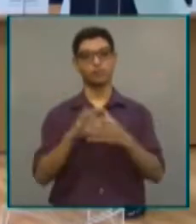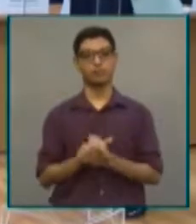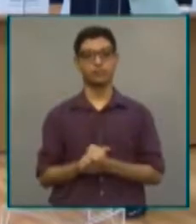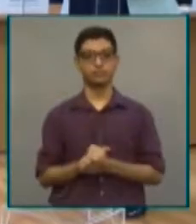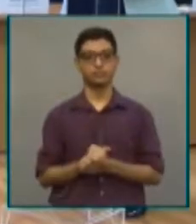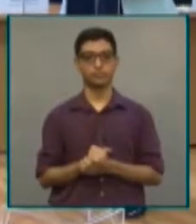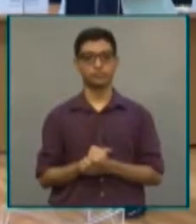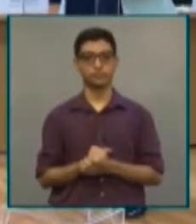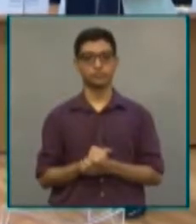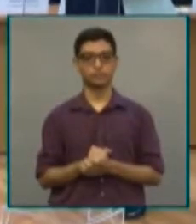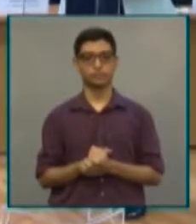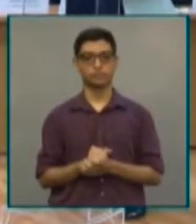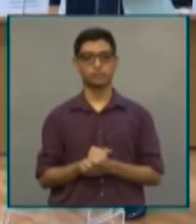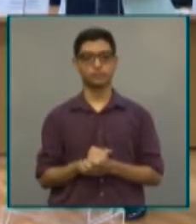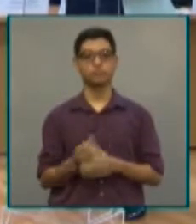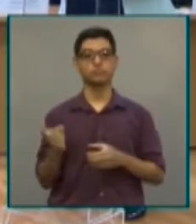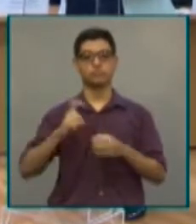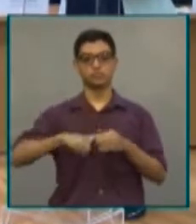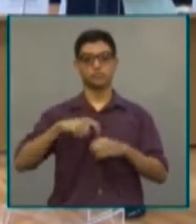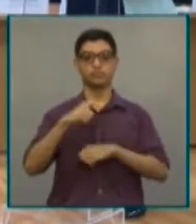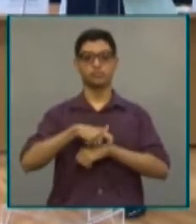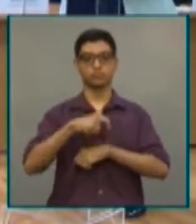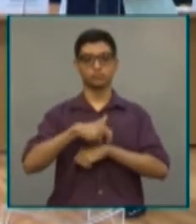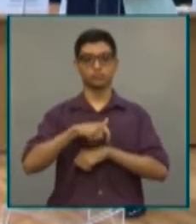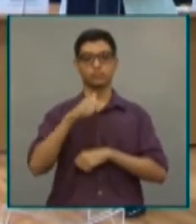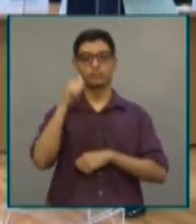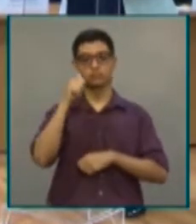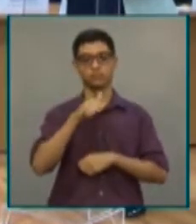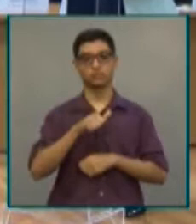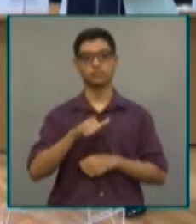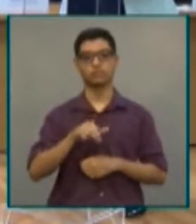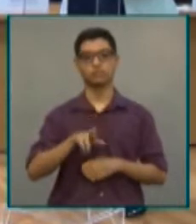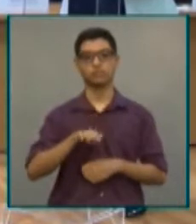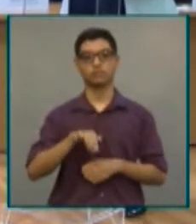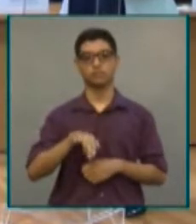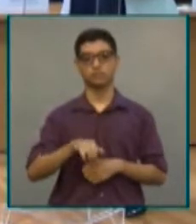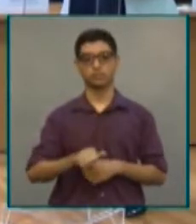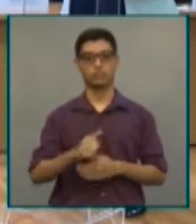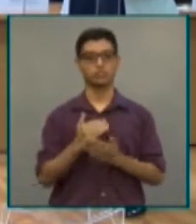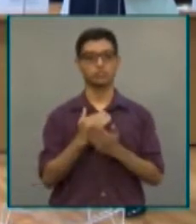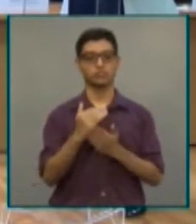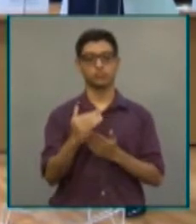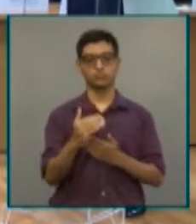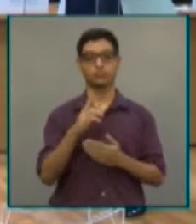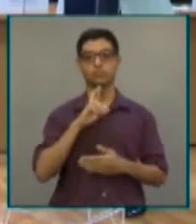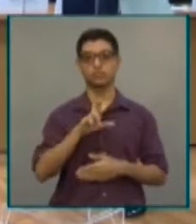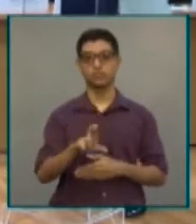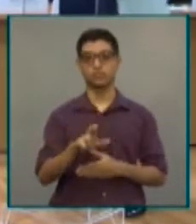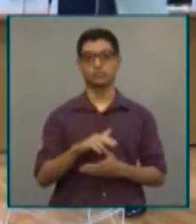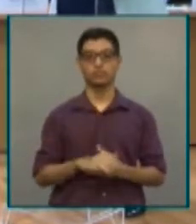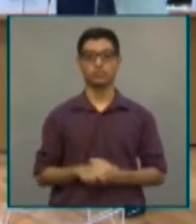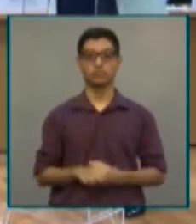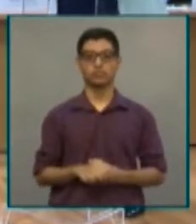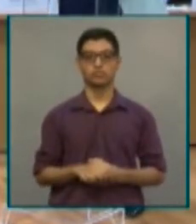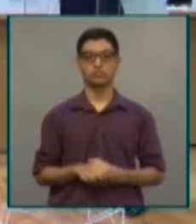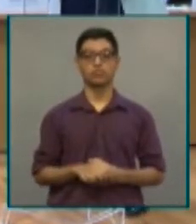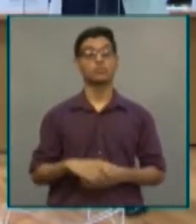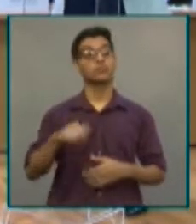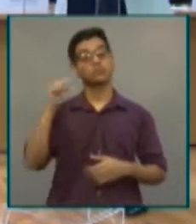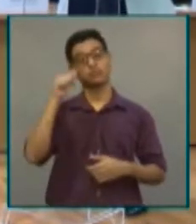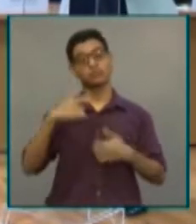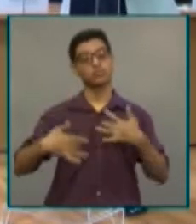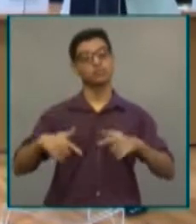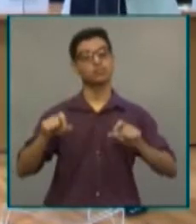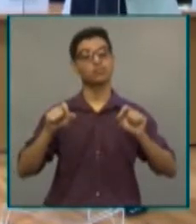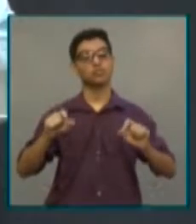Restituo o tempo da candidata Regina Jansen para que ela inicie a tréplica. O grande problema que eu vejo é